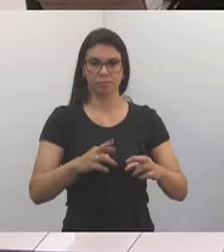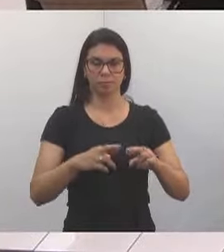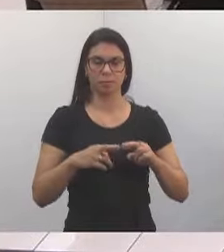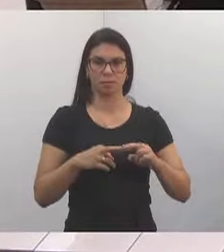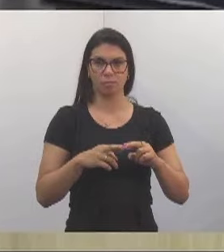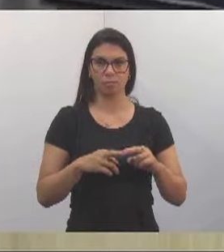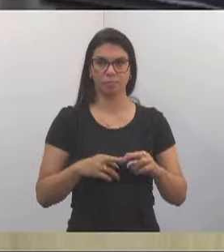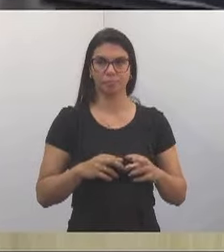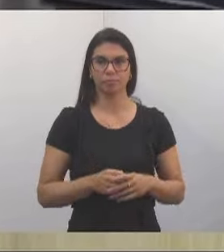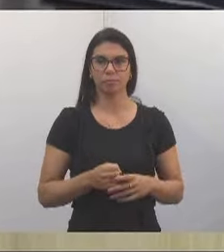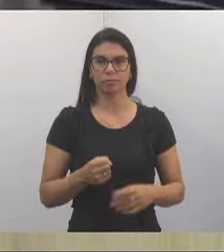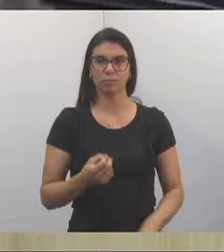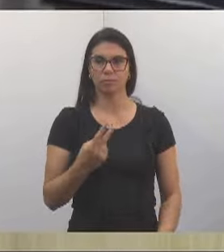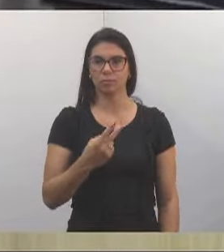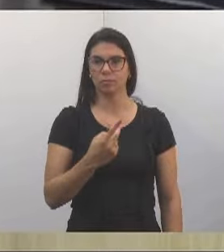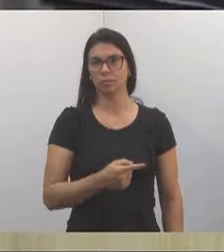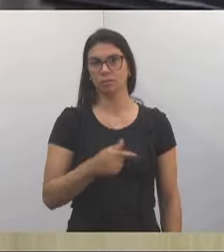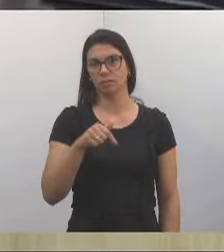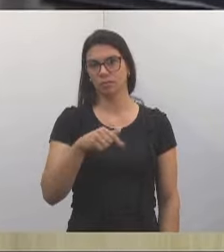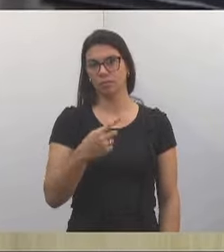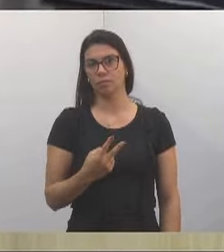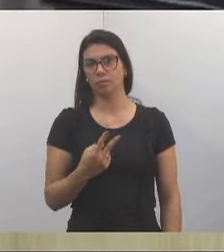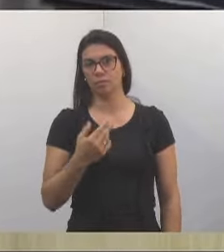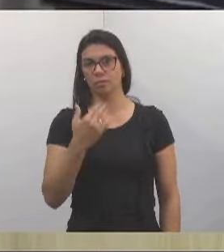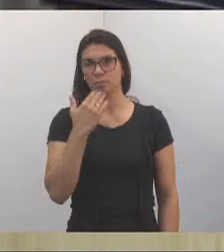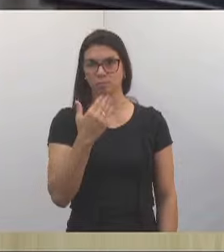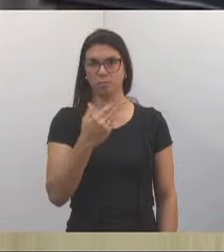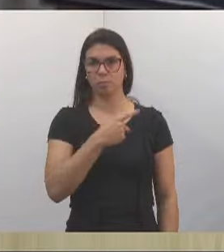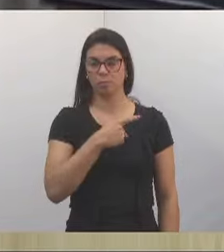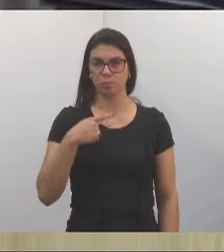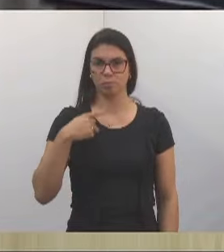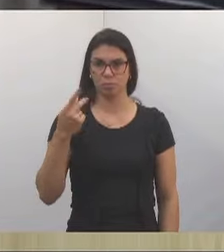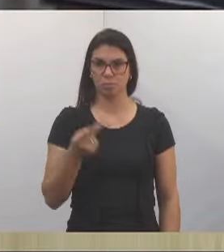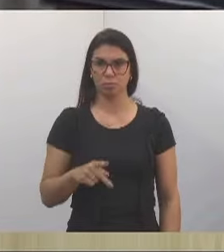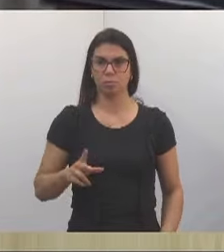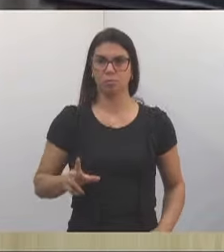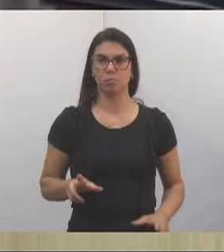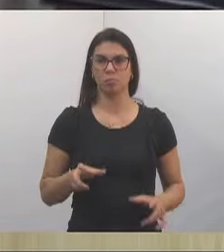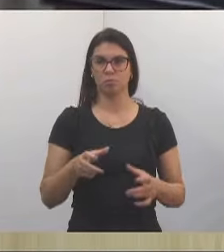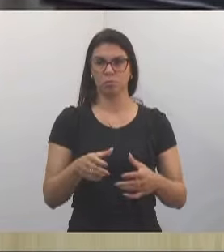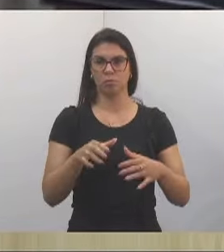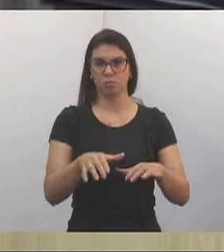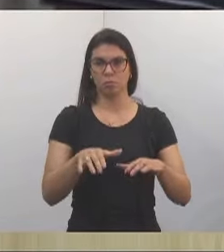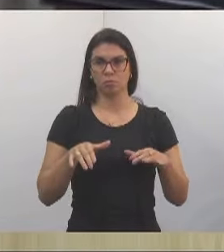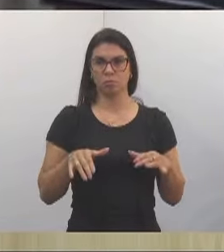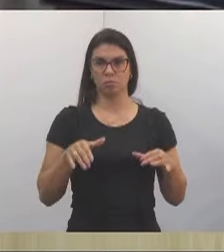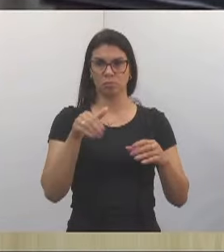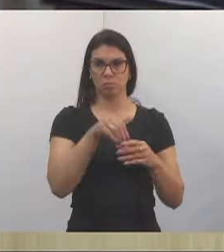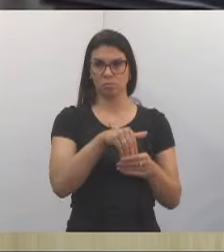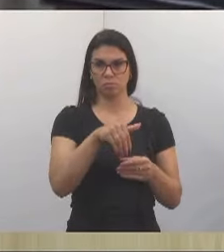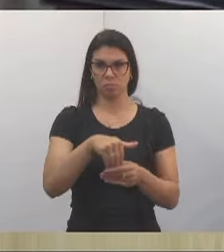Requerimento 272. Requeremos ao excelentíssimo senhor presidente da casa, ouvido e aprovado pela Igreja